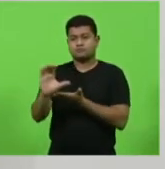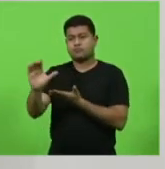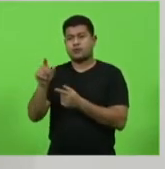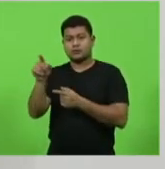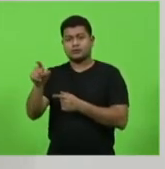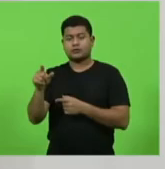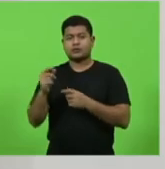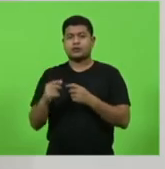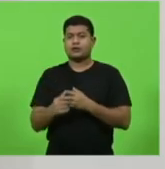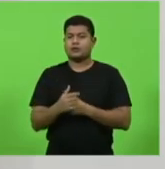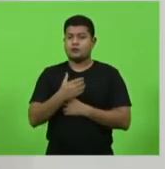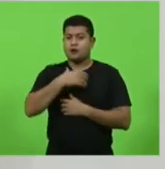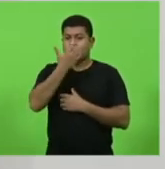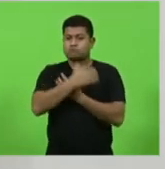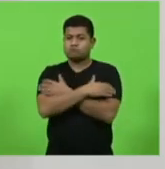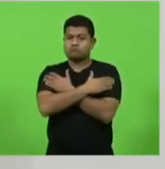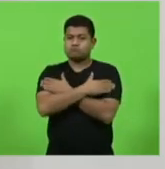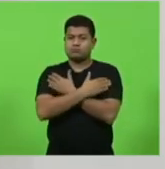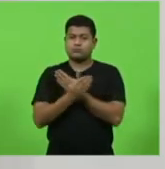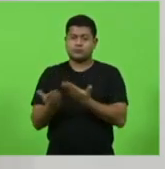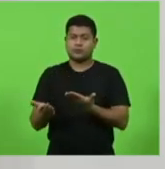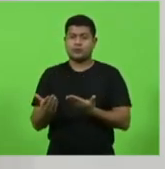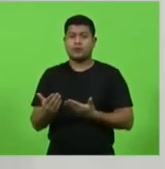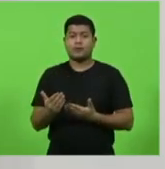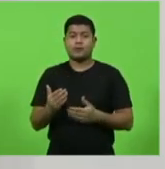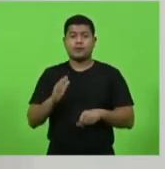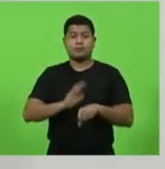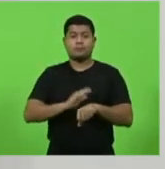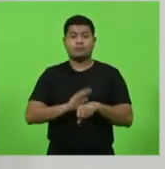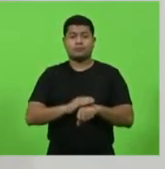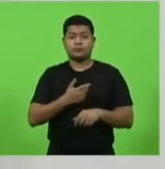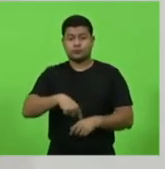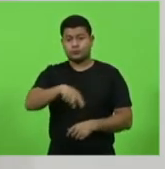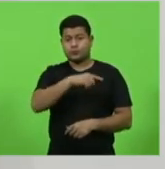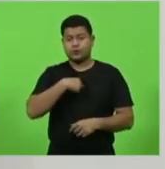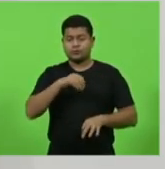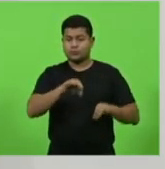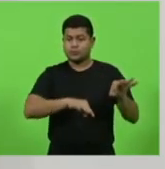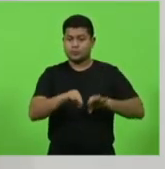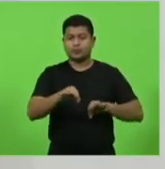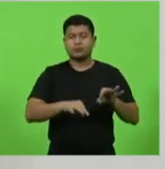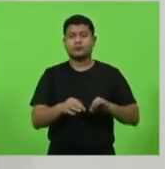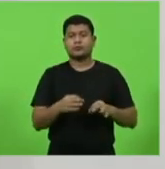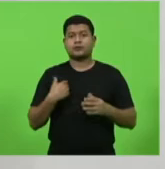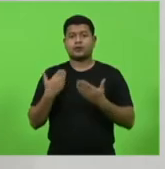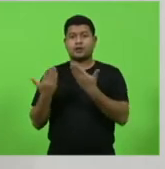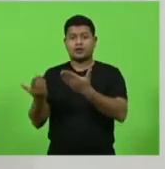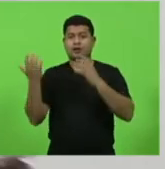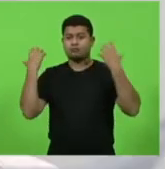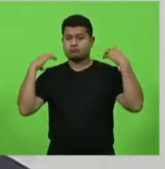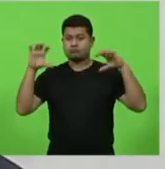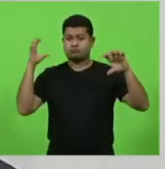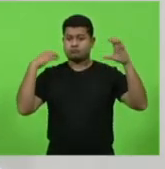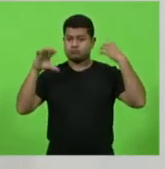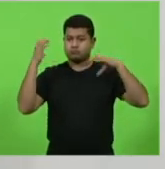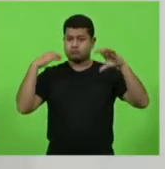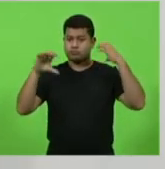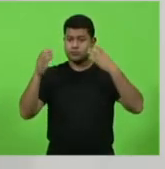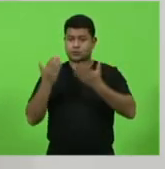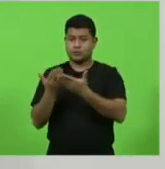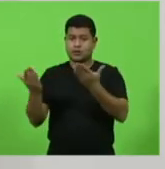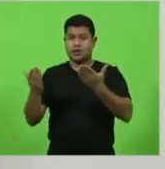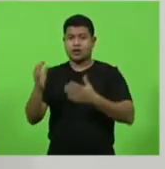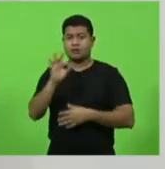Urubici através de pleitos dos deputados e do nosso gabinete, uma viatura para a Polícia